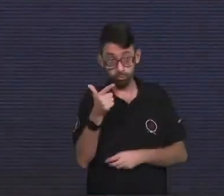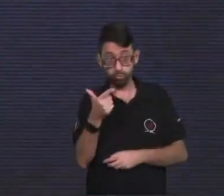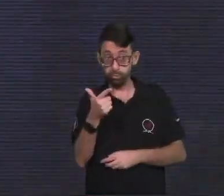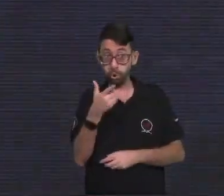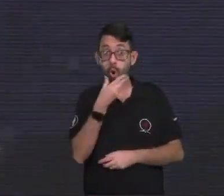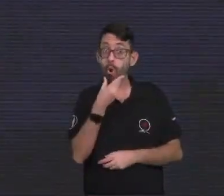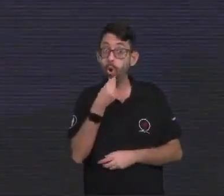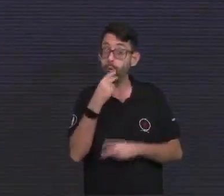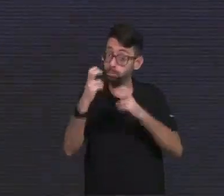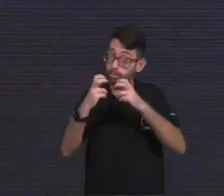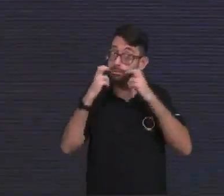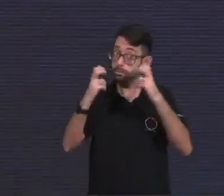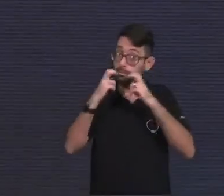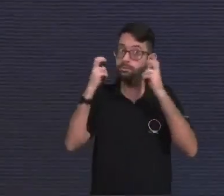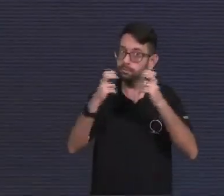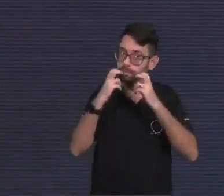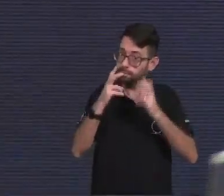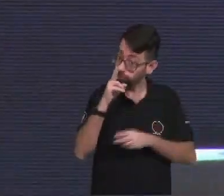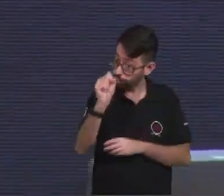Aquele escândalo.